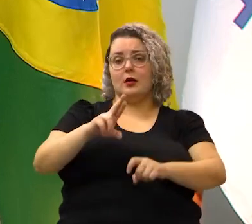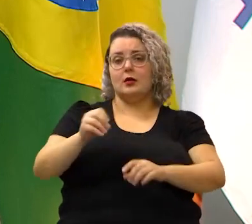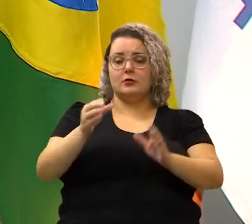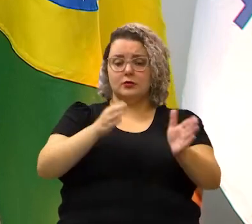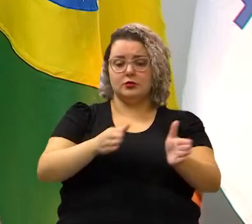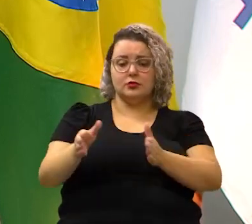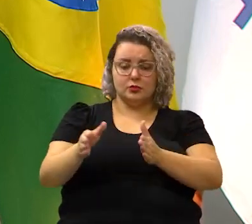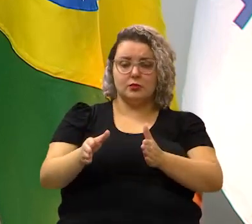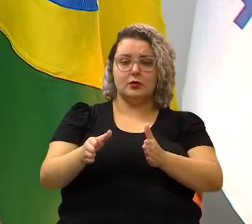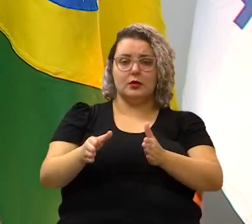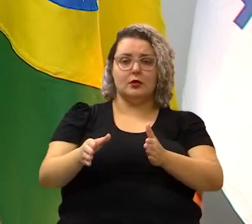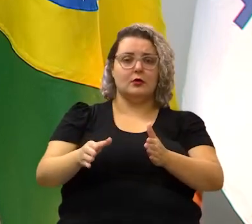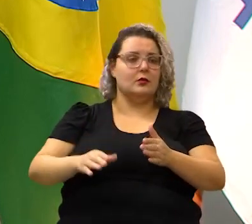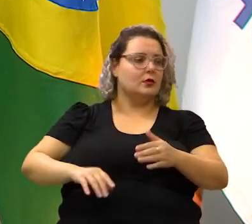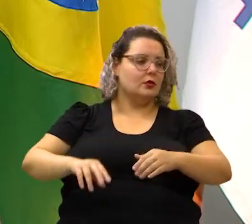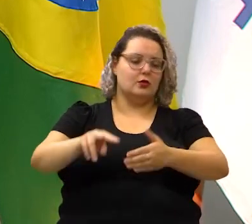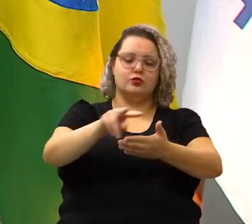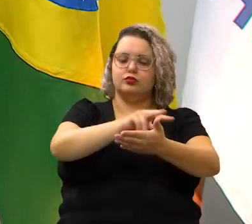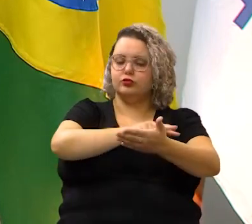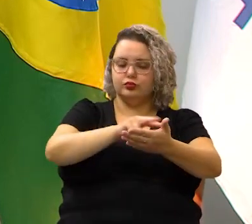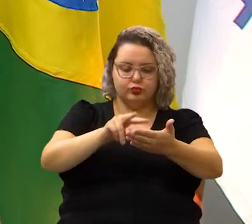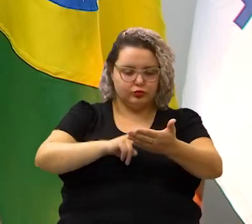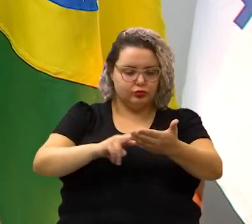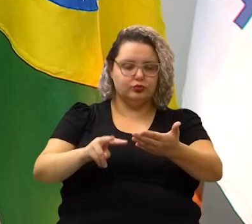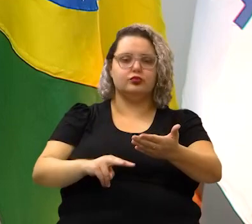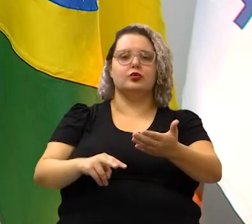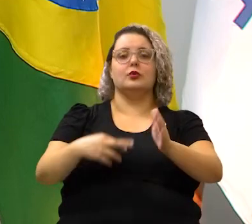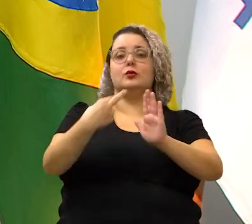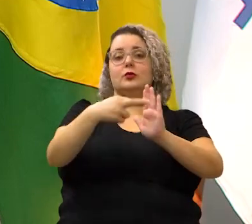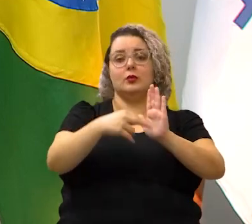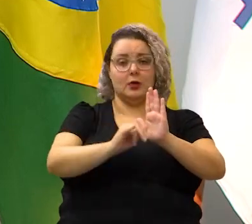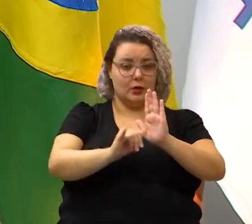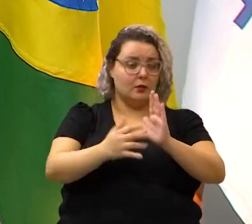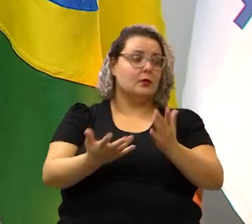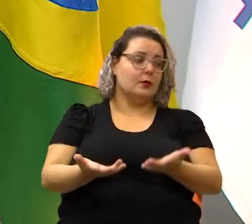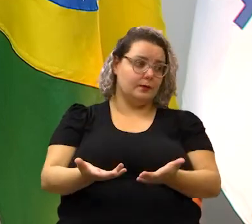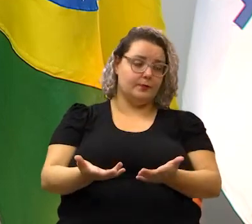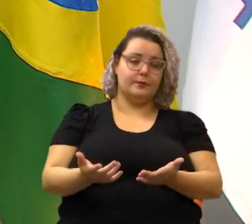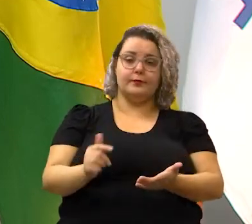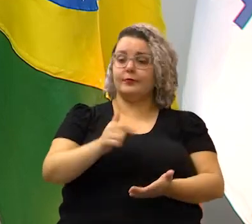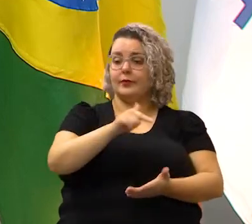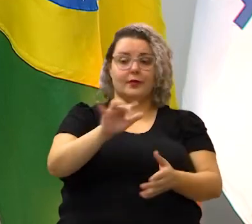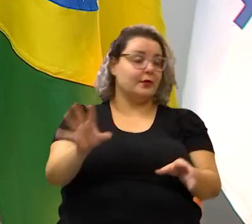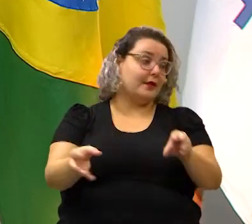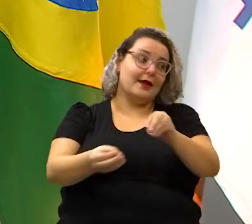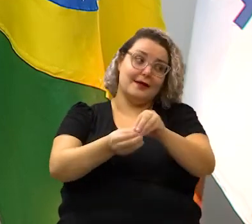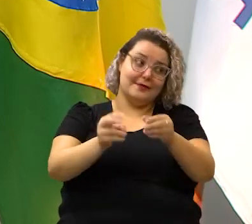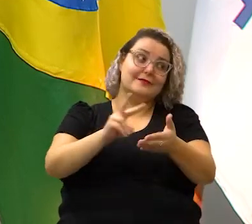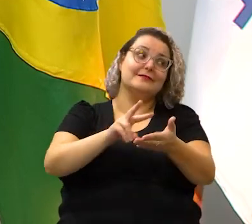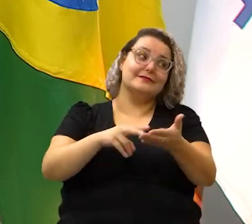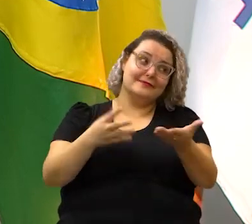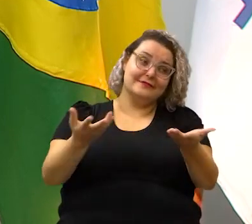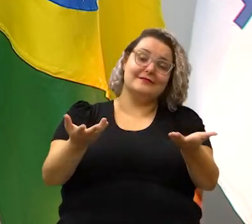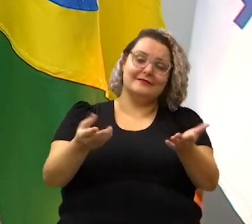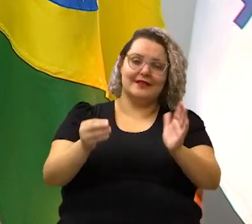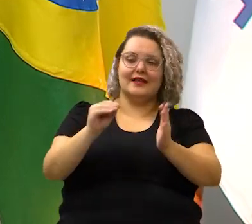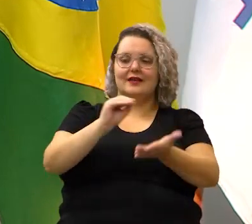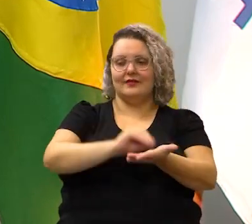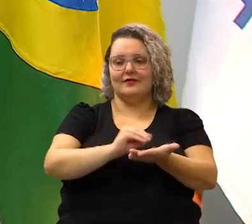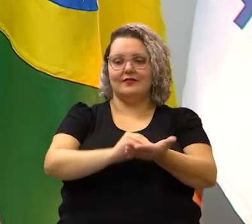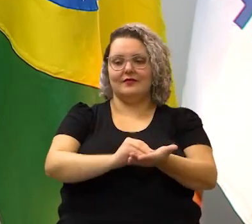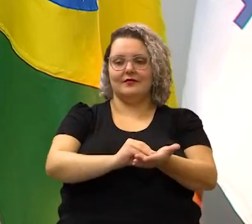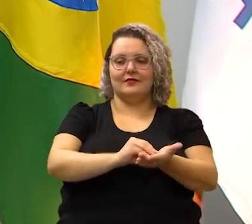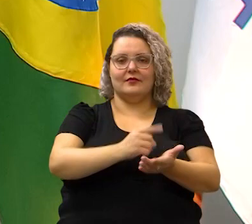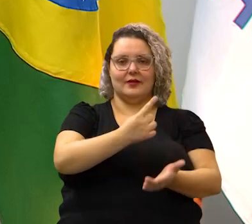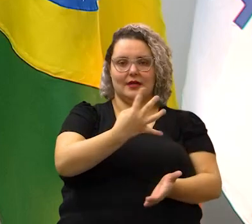da Ordem do dia foi esgotado com a leitura do relatório ainda sem concluir a leitura né